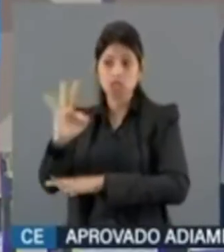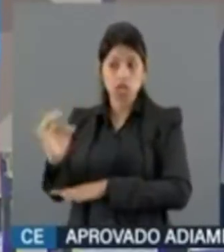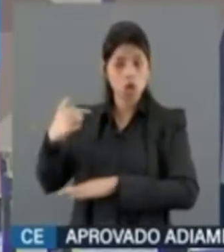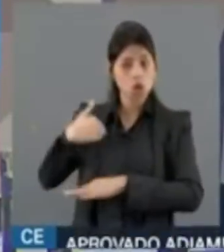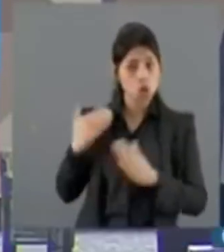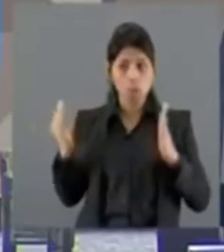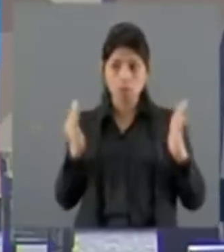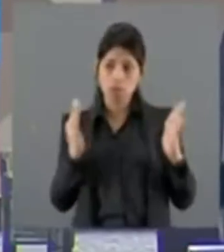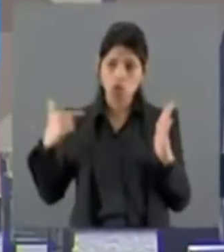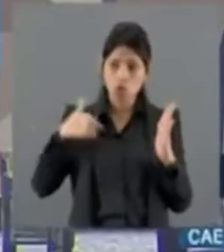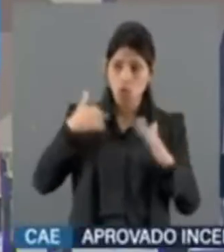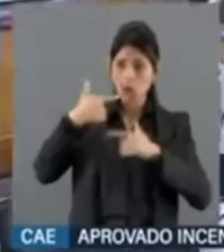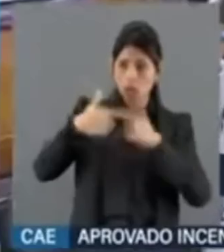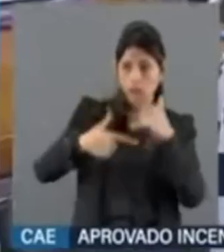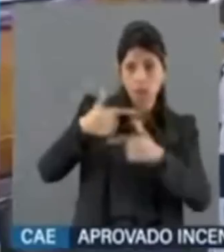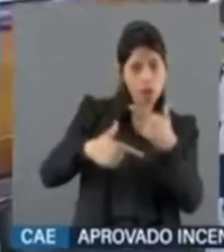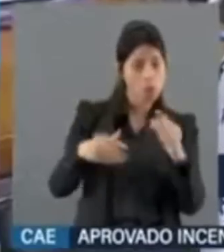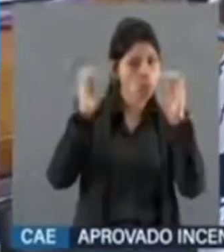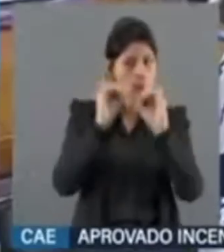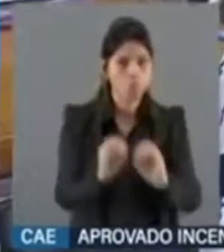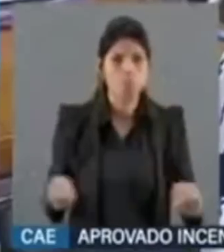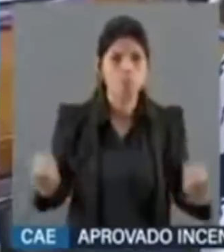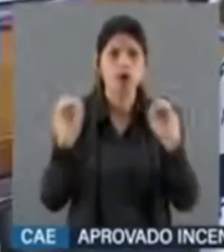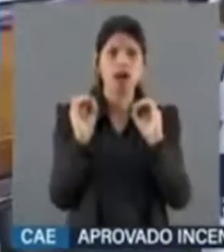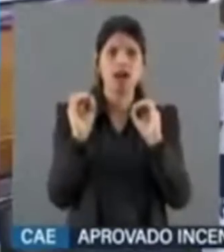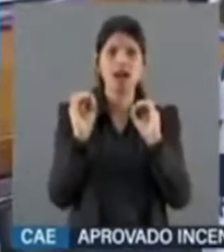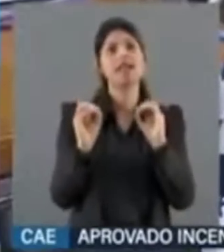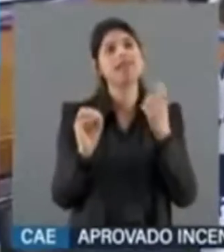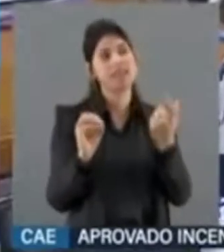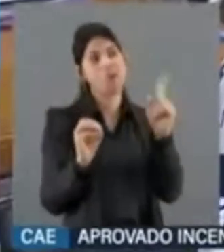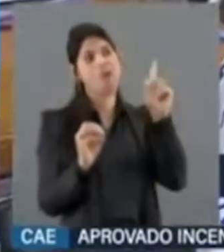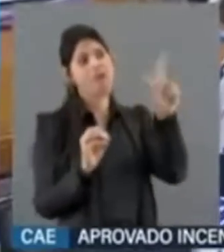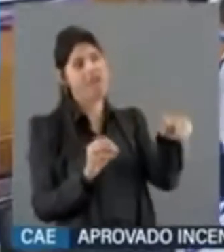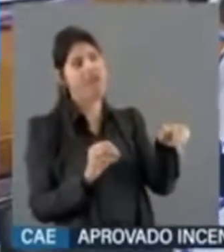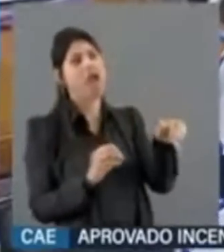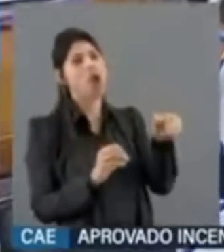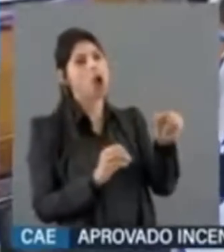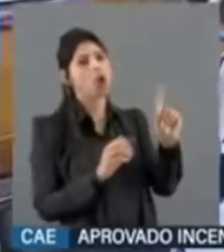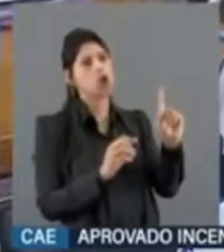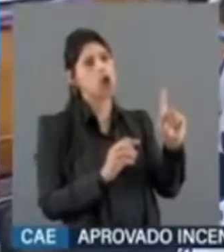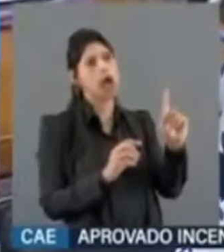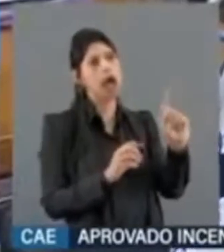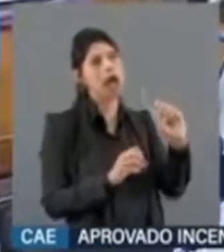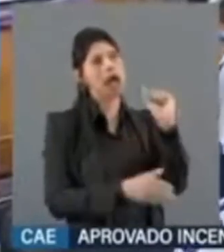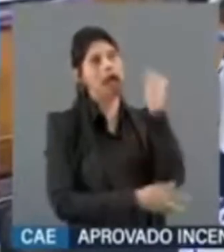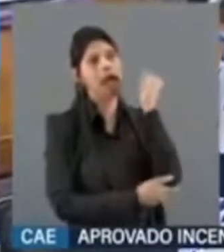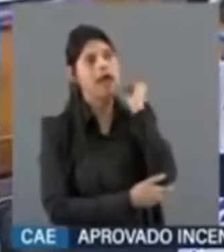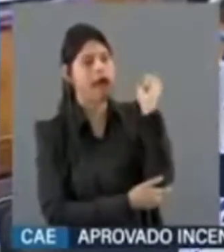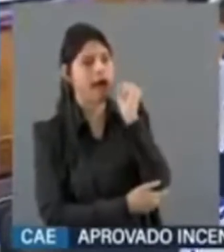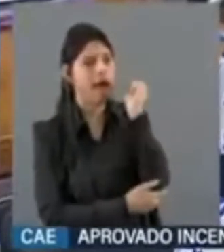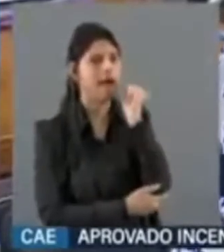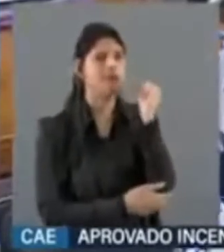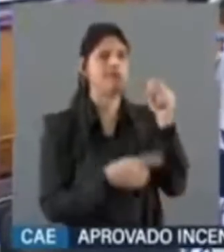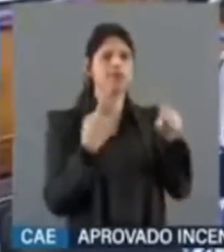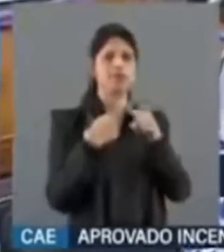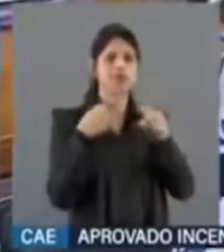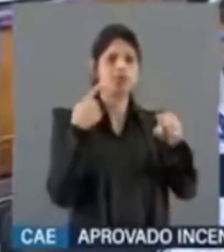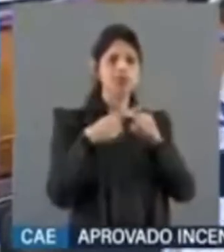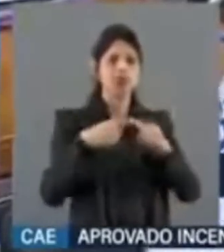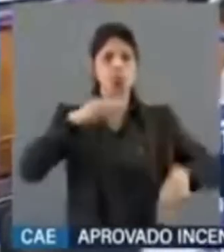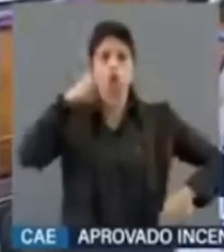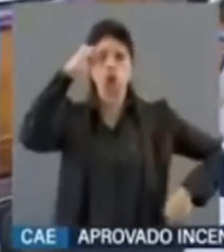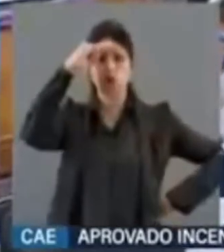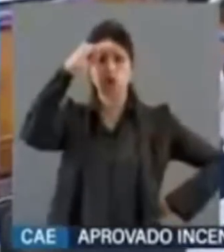lá. Ou seja, é uma confirmação que agrava a situação, porque nesse QG, segundo a Polícia Militar, toda vez que eles